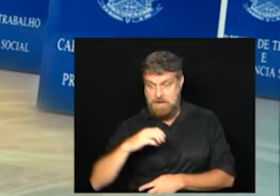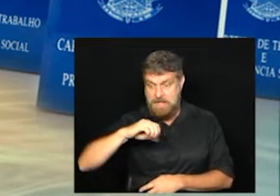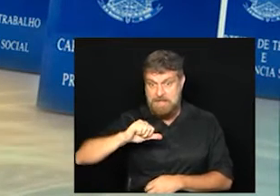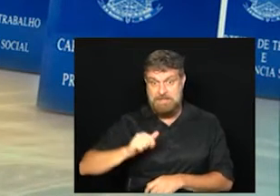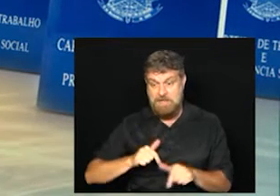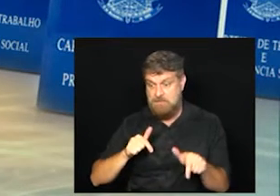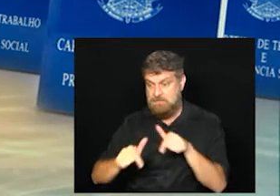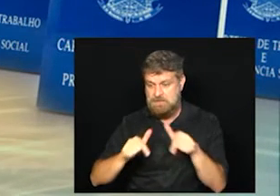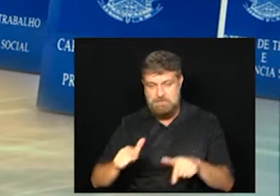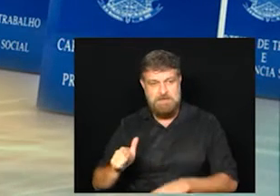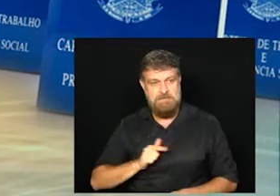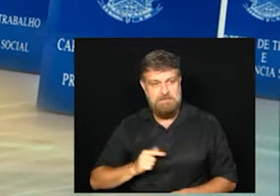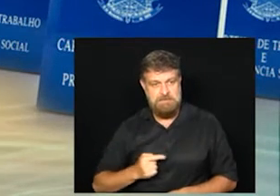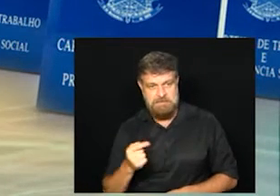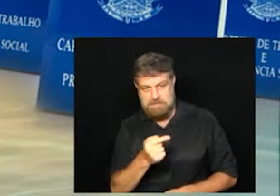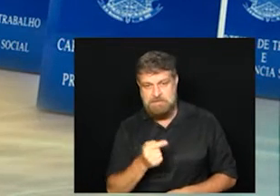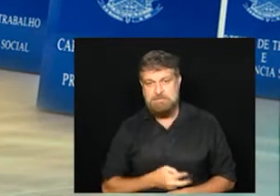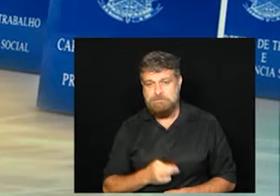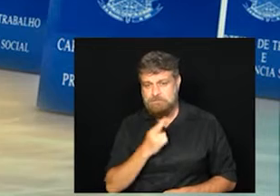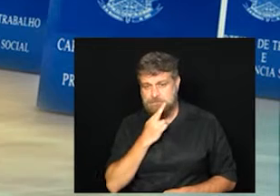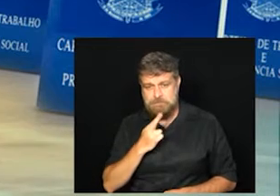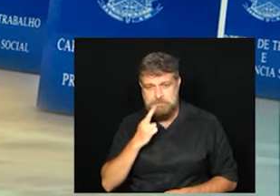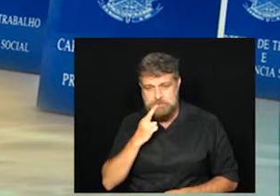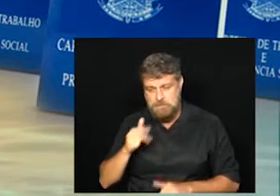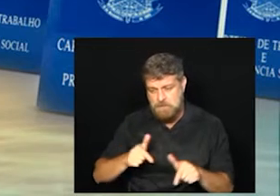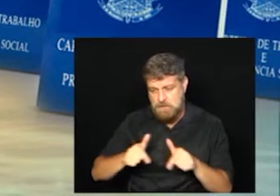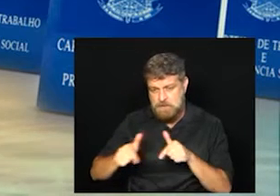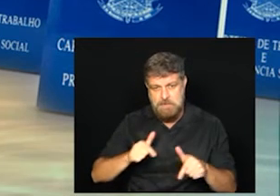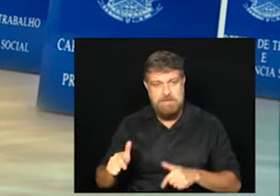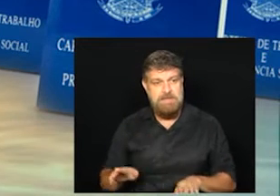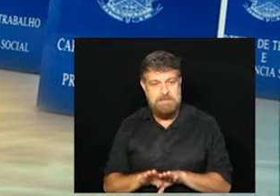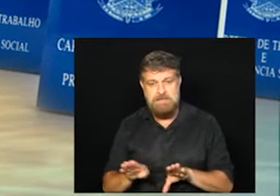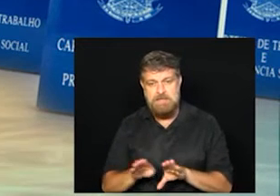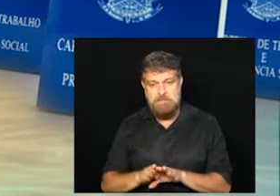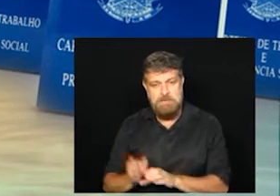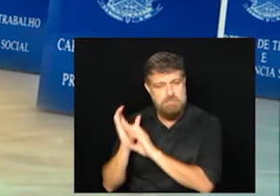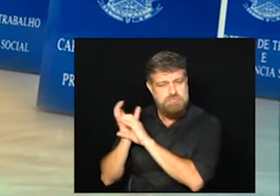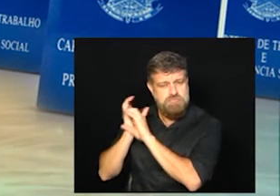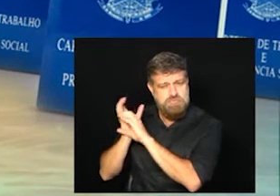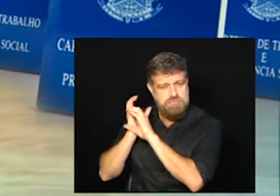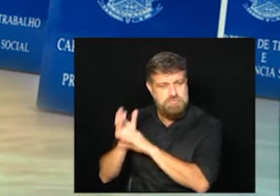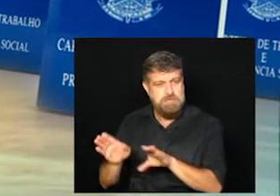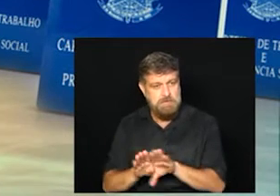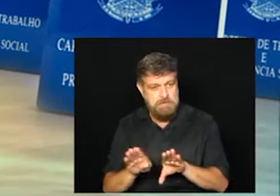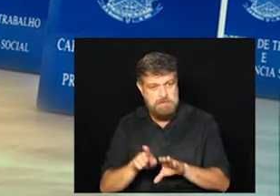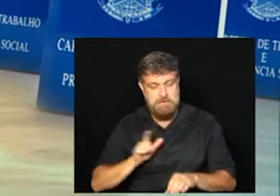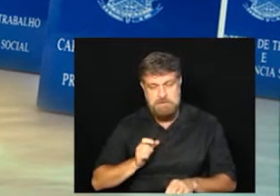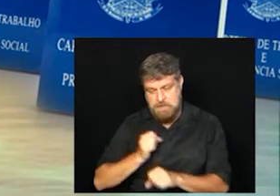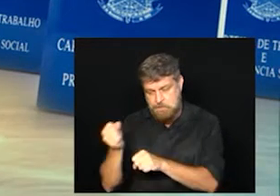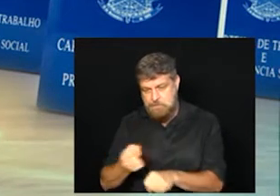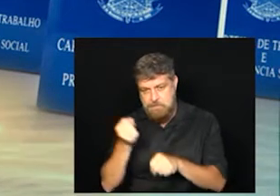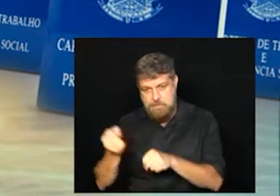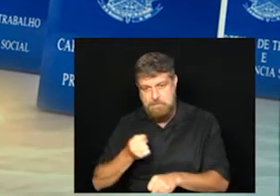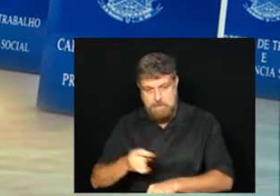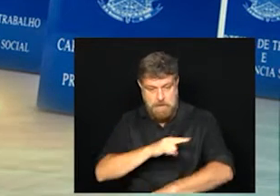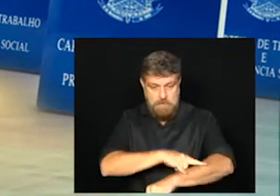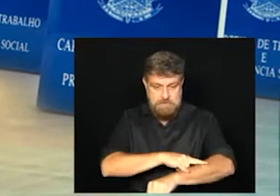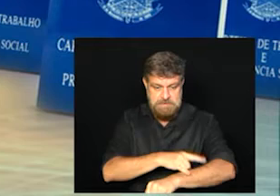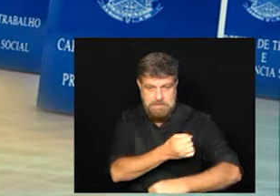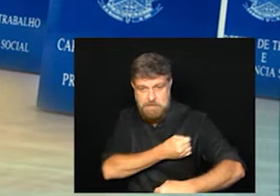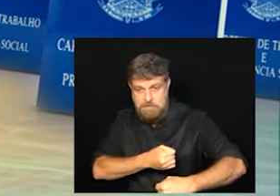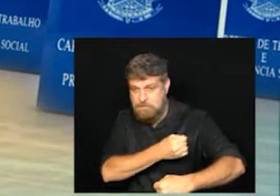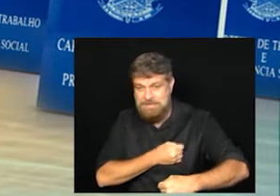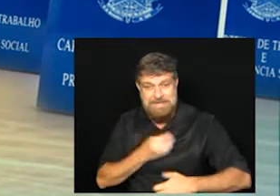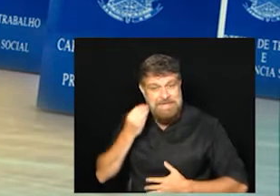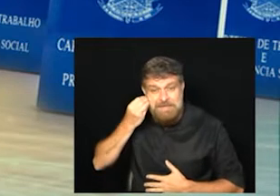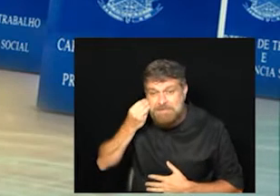os cargos de atendente de restaurante, recepcionista, bartender, auxiliar de limpeza e de cozinha. A empresa não